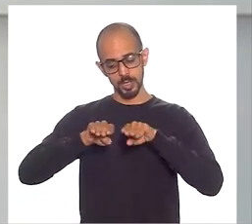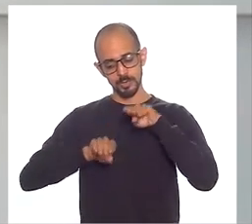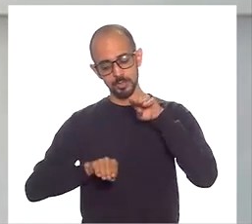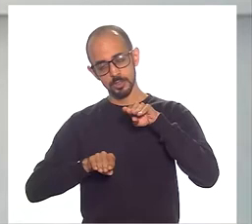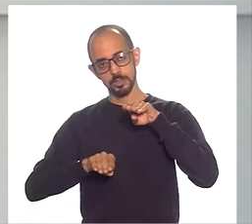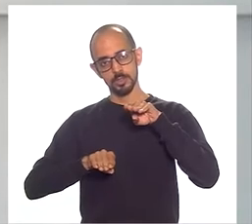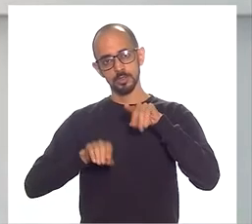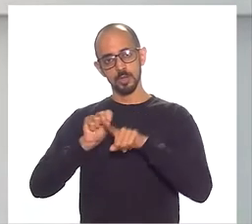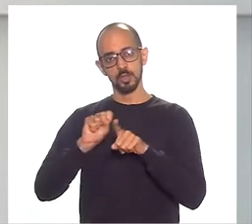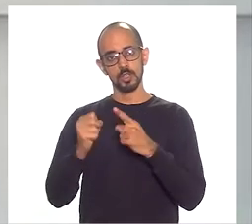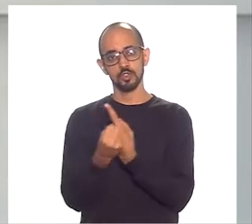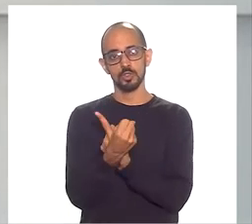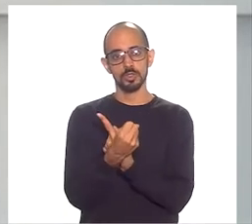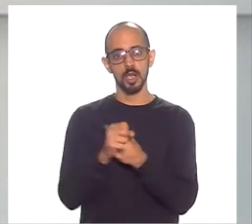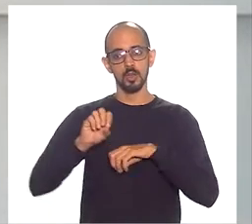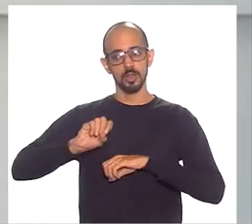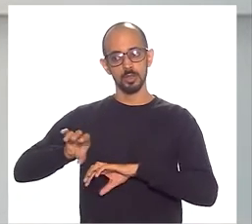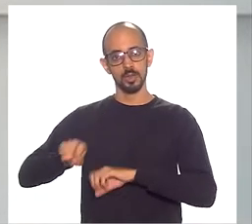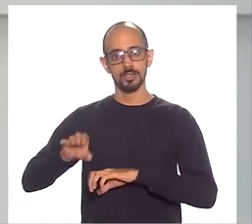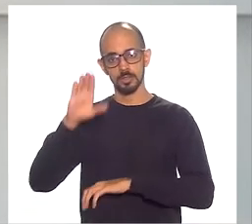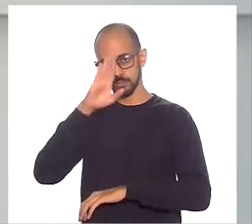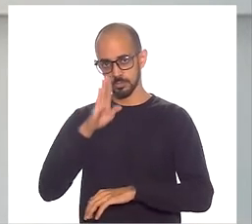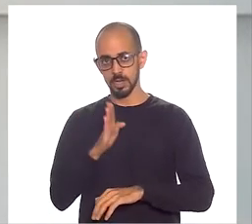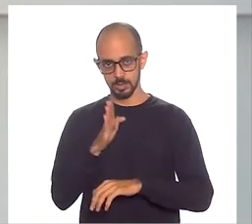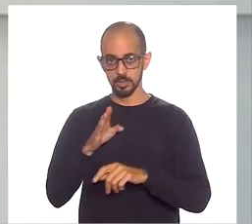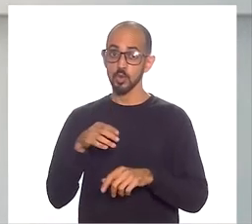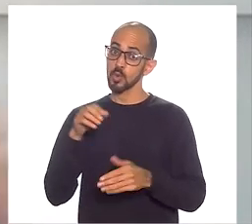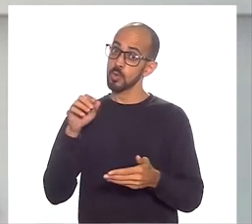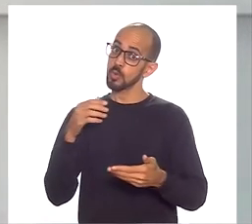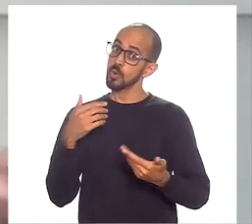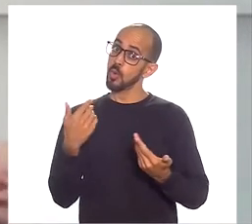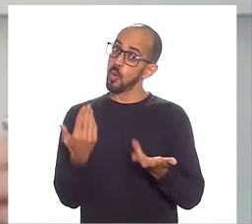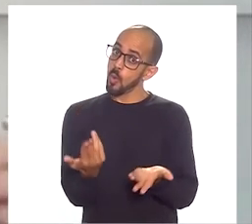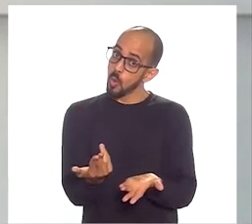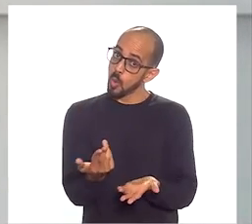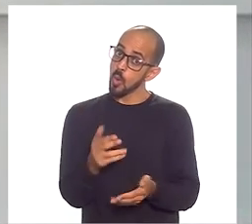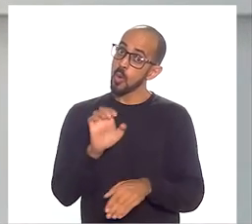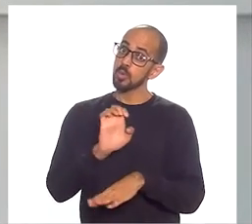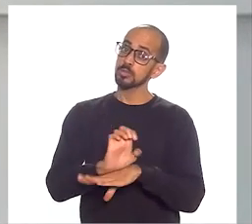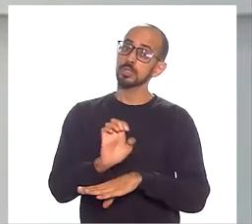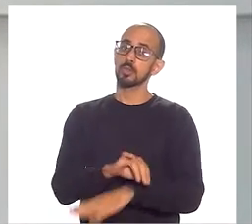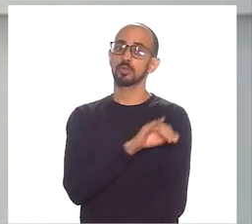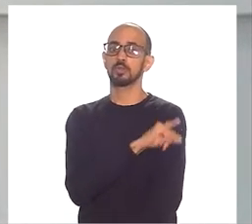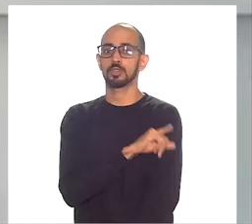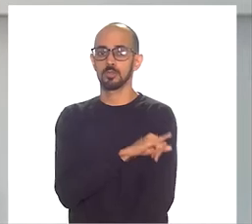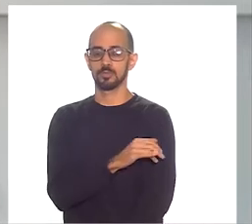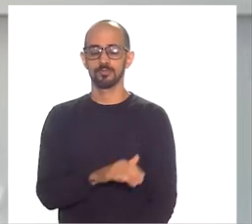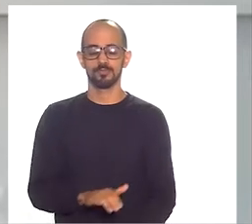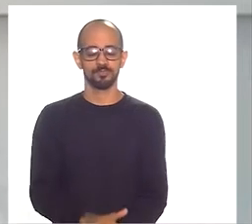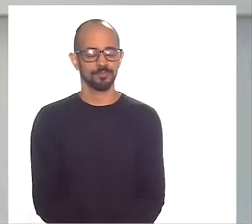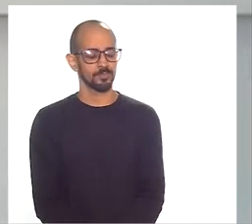desigualdade da educação no Brasil. Pelo menos no estado do Rio, não tenho a menor dúvida.